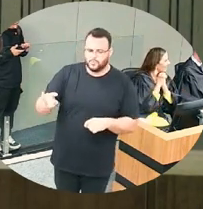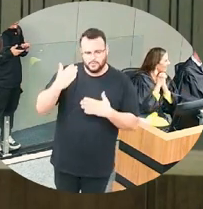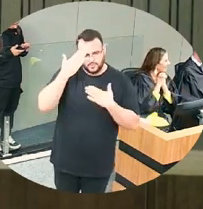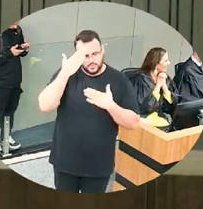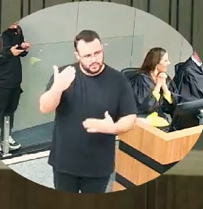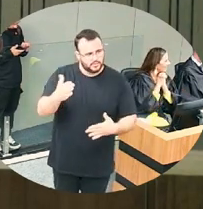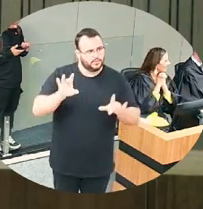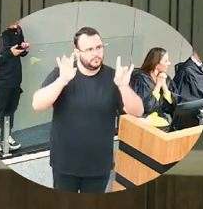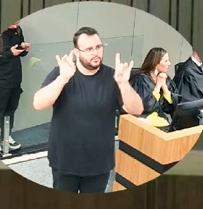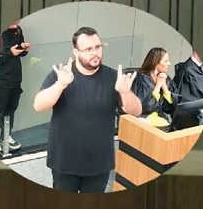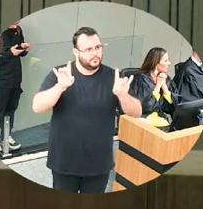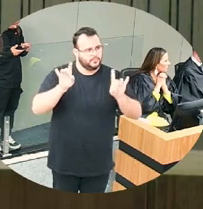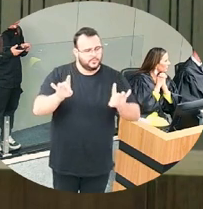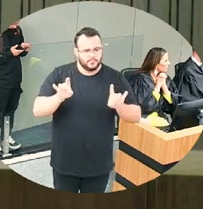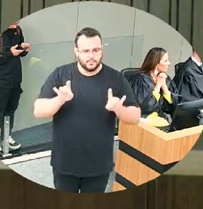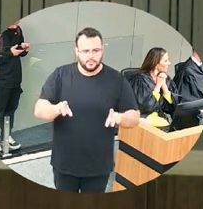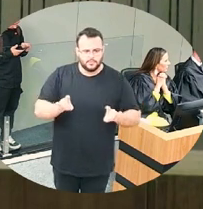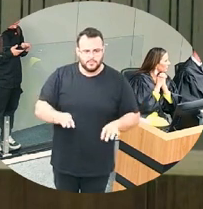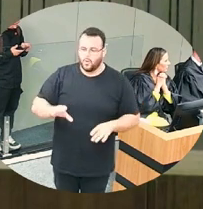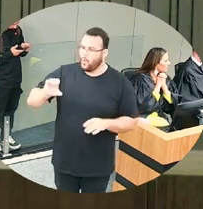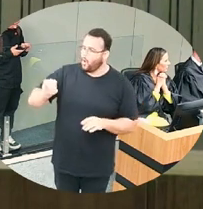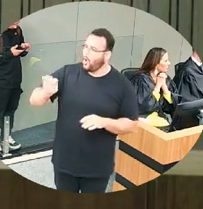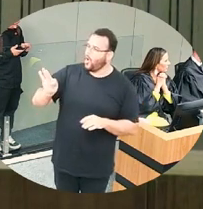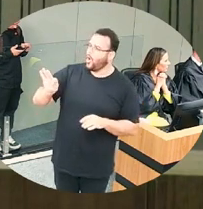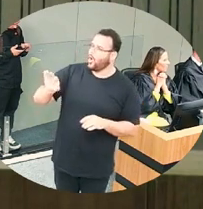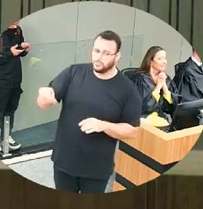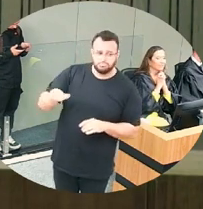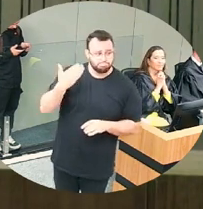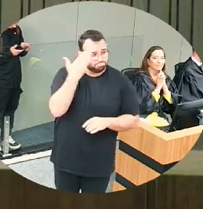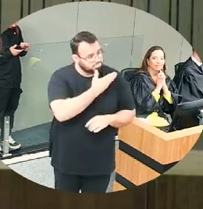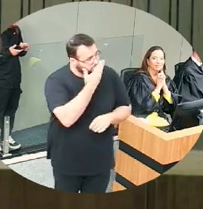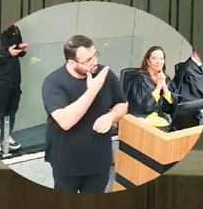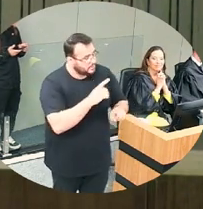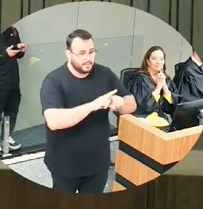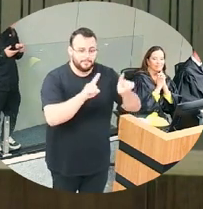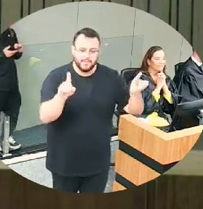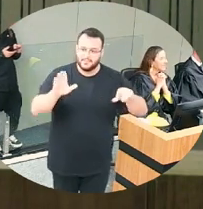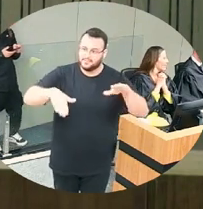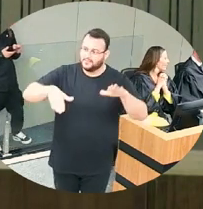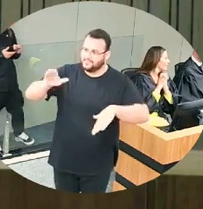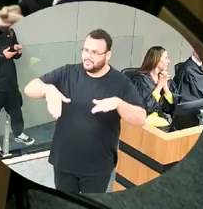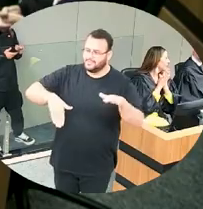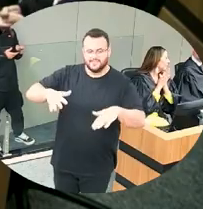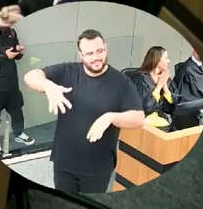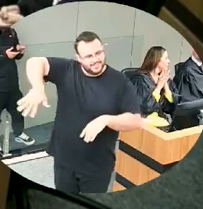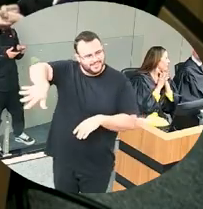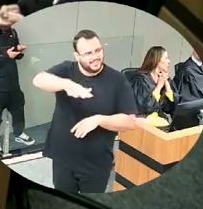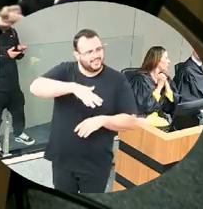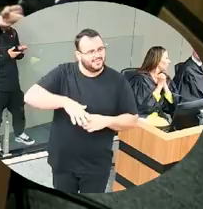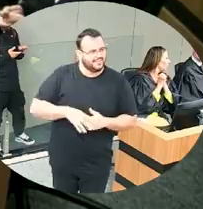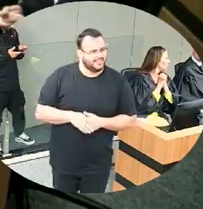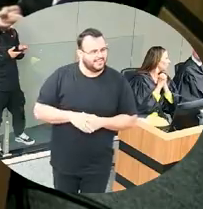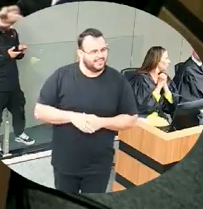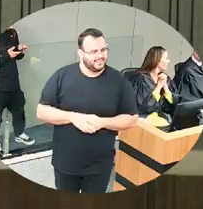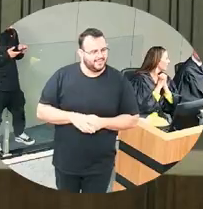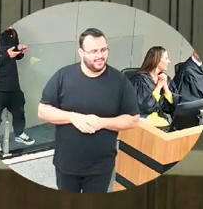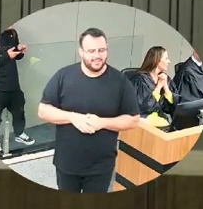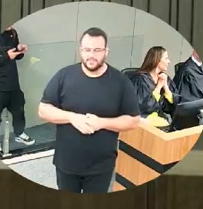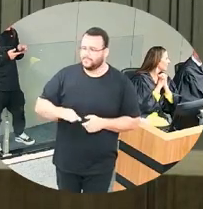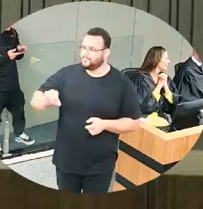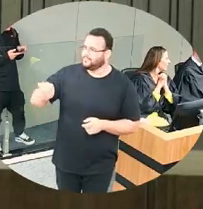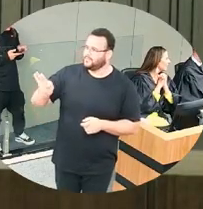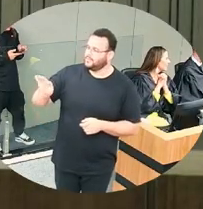agradecimento um especial agradecimento ao nosso Otinho que eu não estou vendo aqui mas certamente deve estar